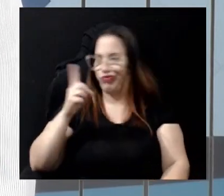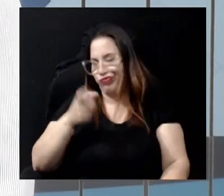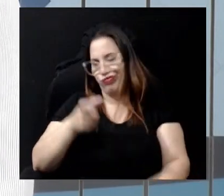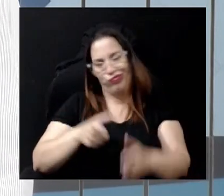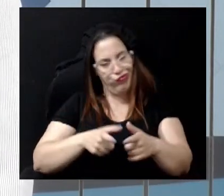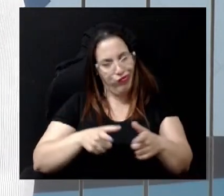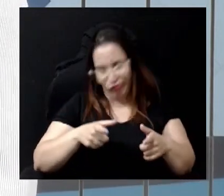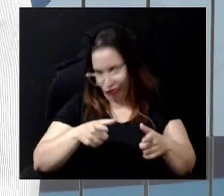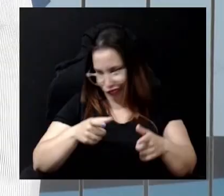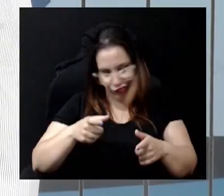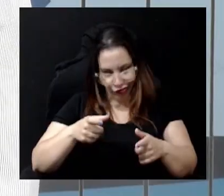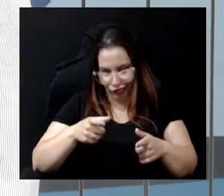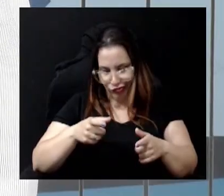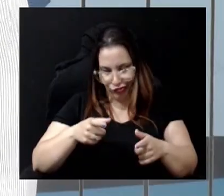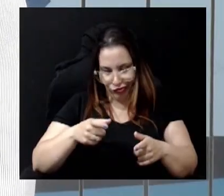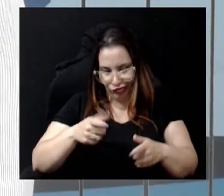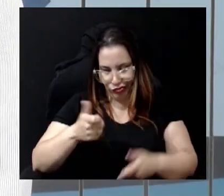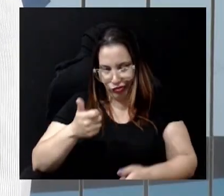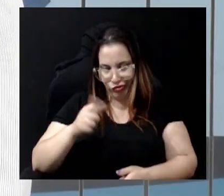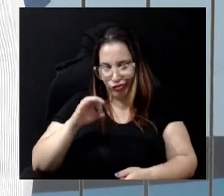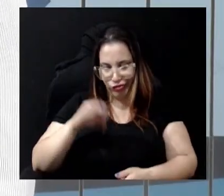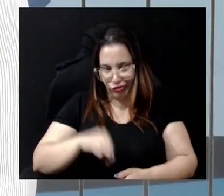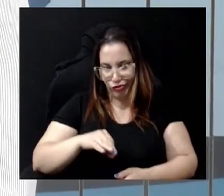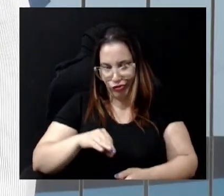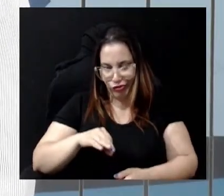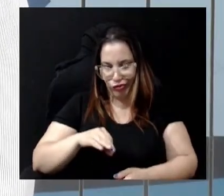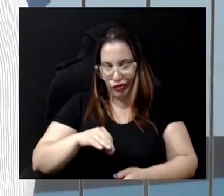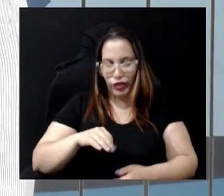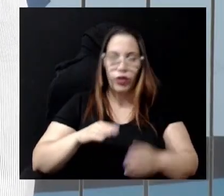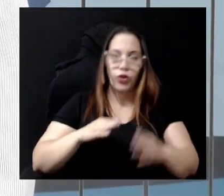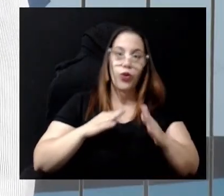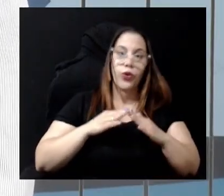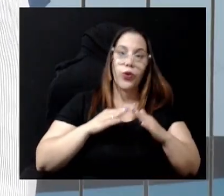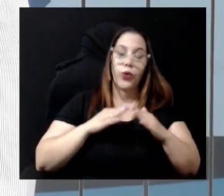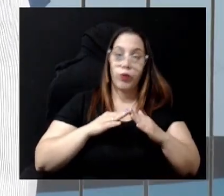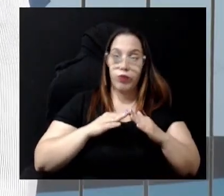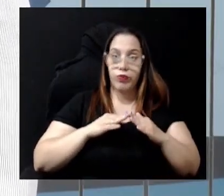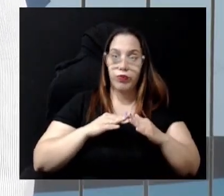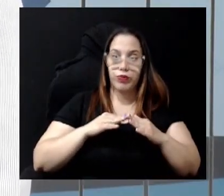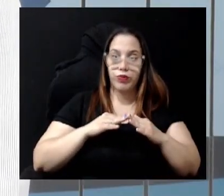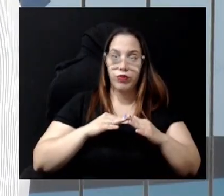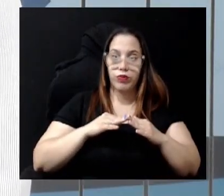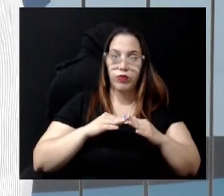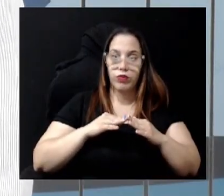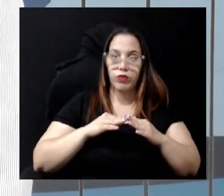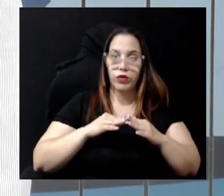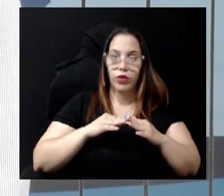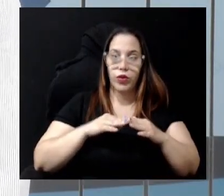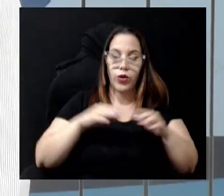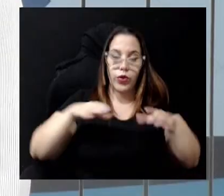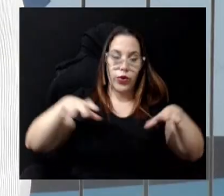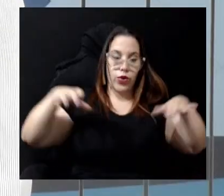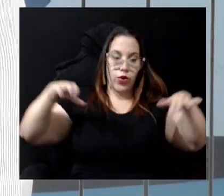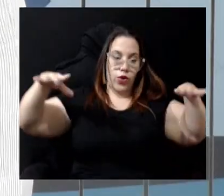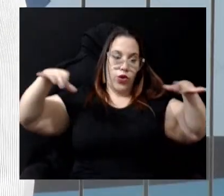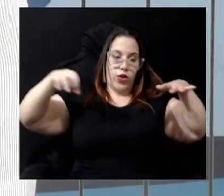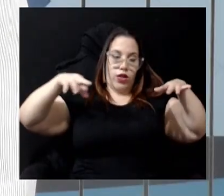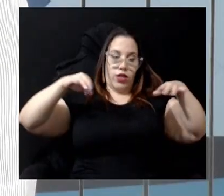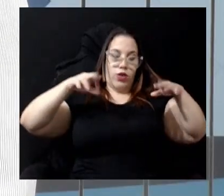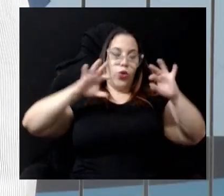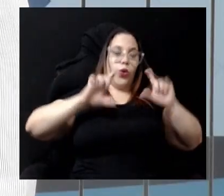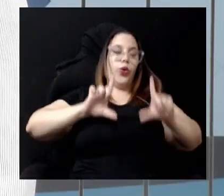para outra coisa, mas ao invés de estar em casa, se no ar-condicionado, assistindo a televisão,